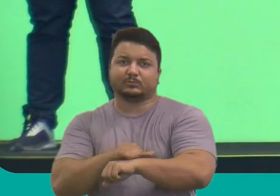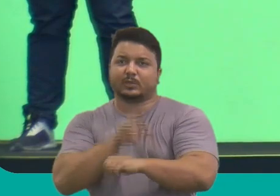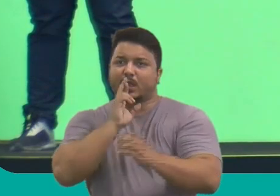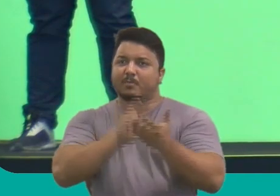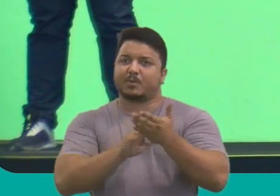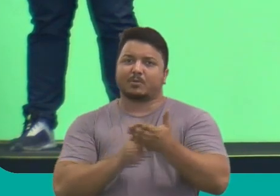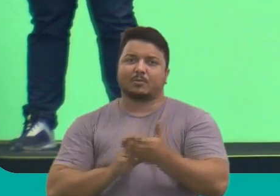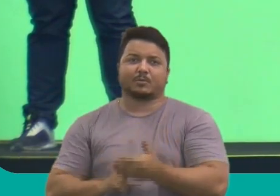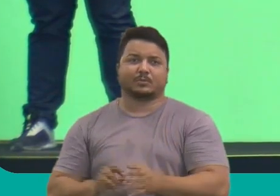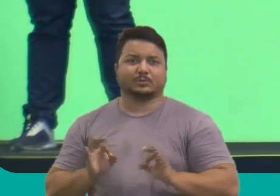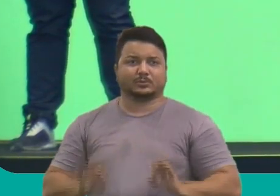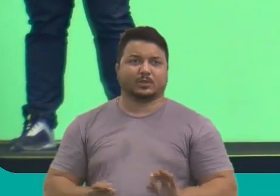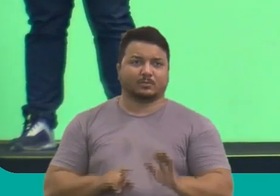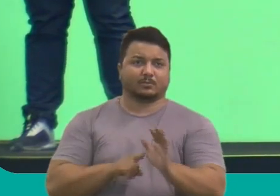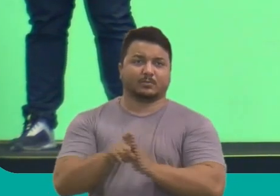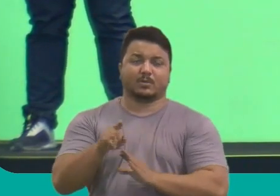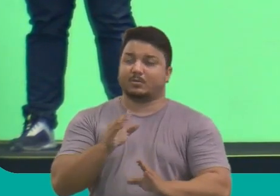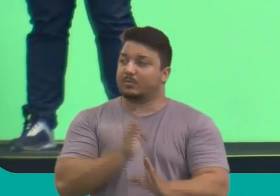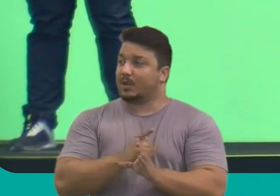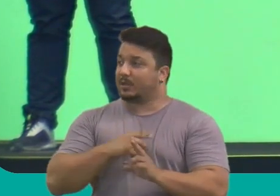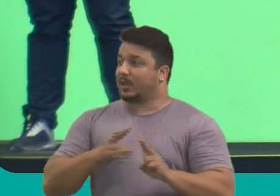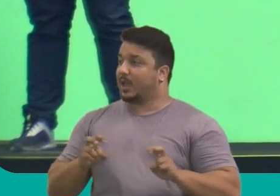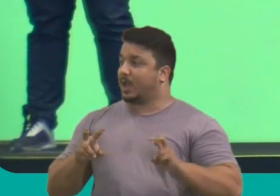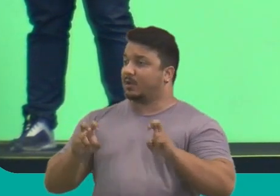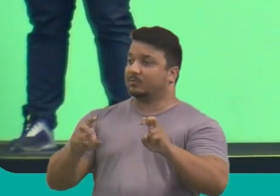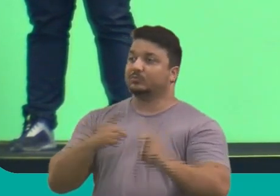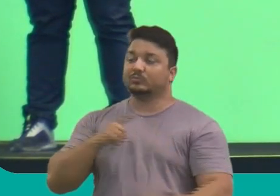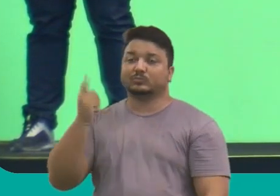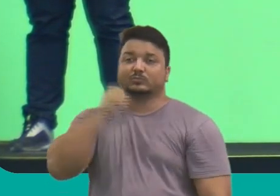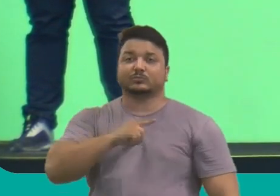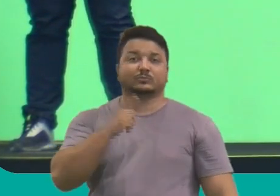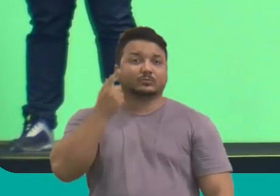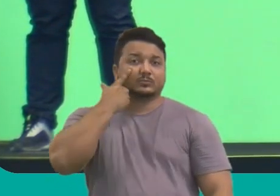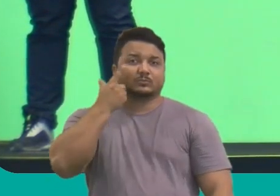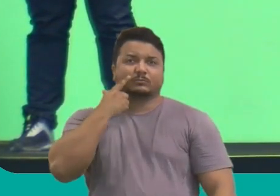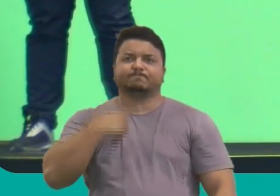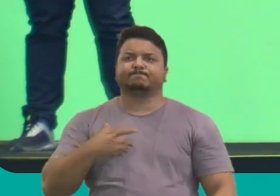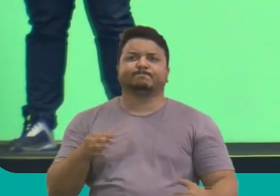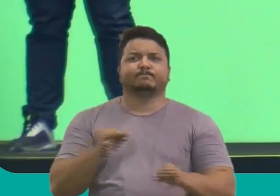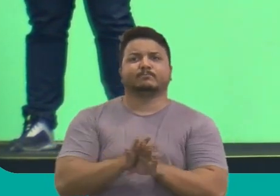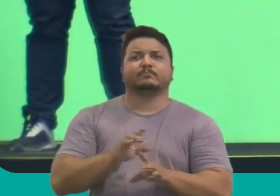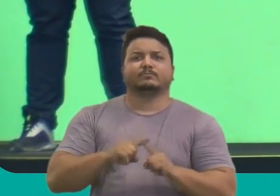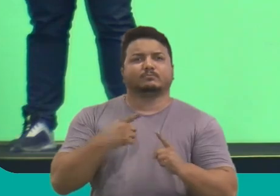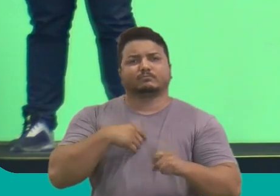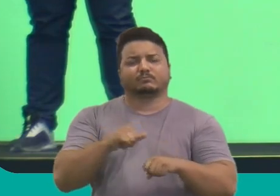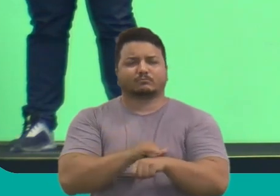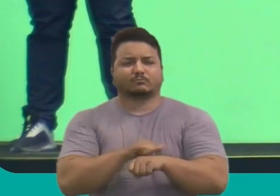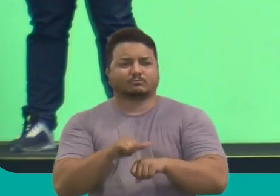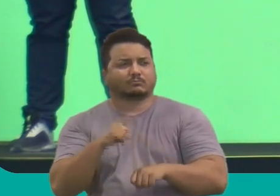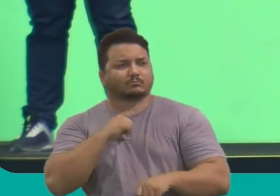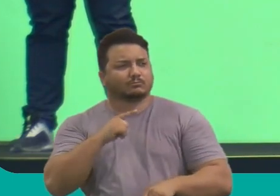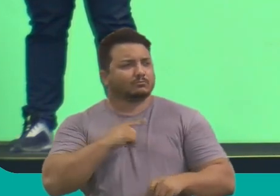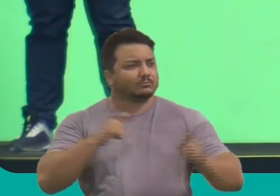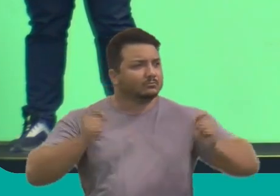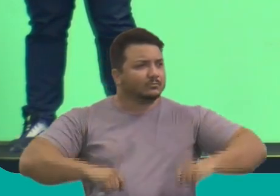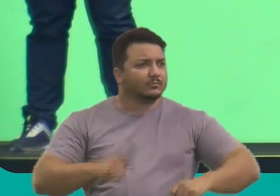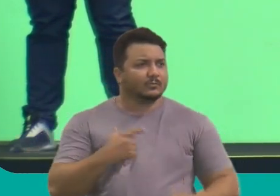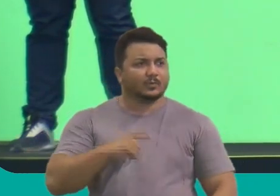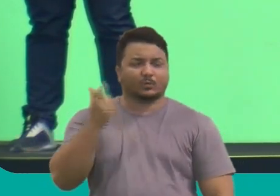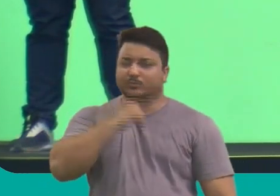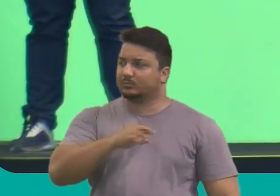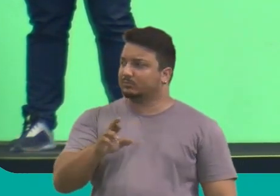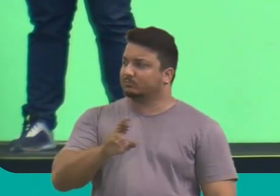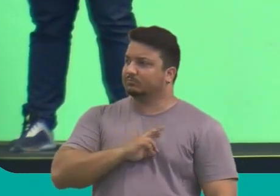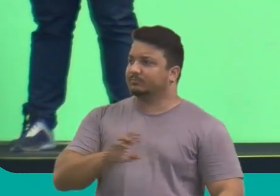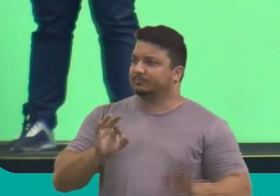questão. Porque para aquele assunto que eu não tiver um domínio, mas eu tenho uma estratégia, eu consigo desenrolar a formação do